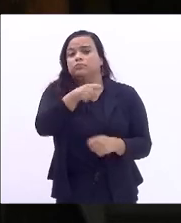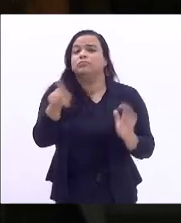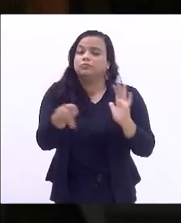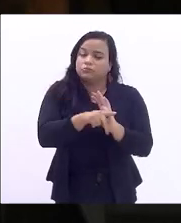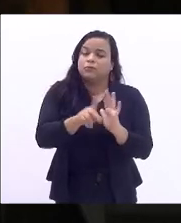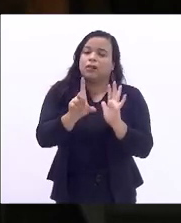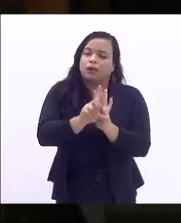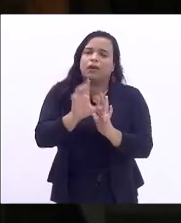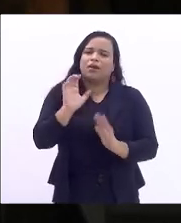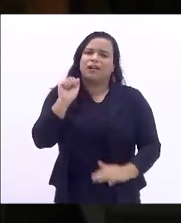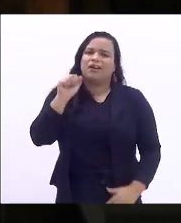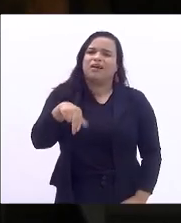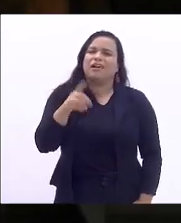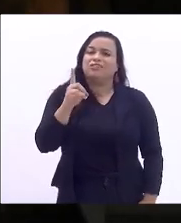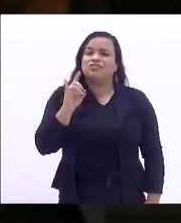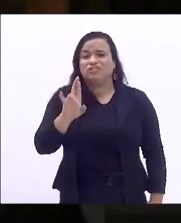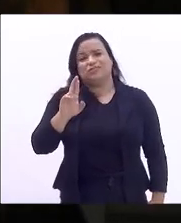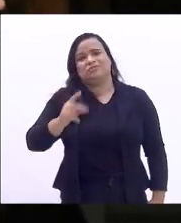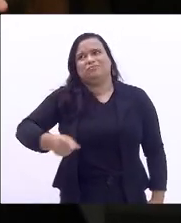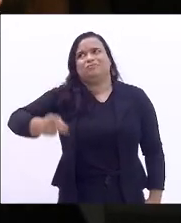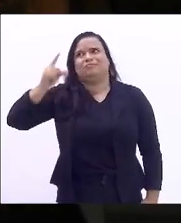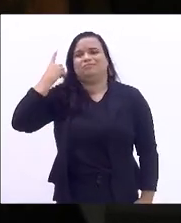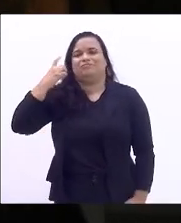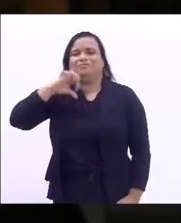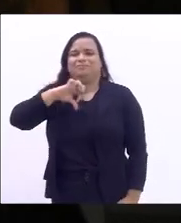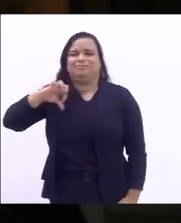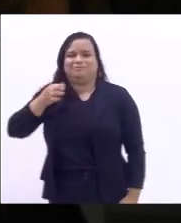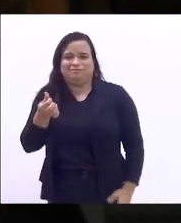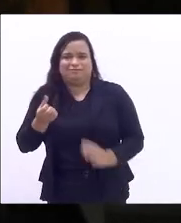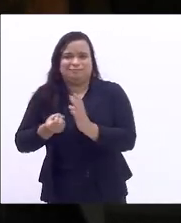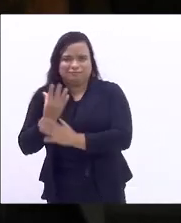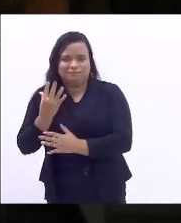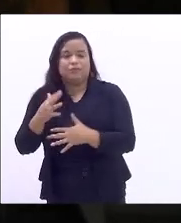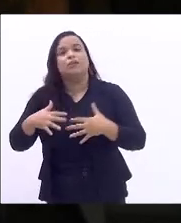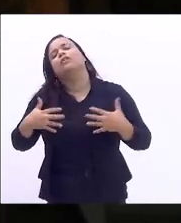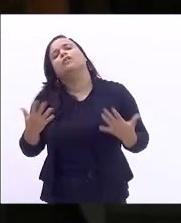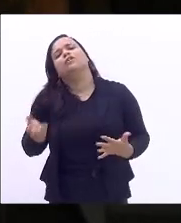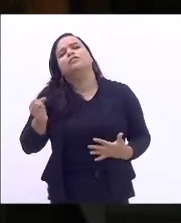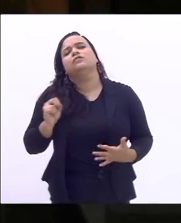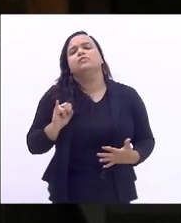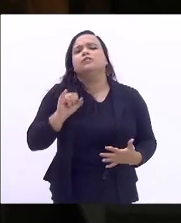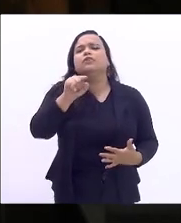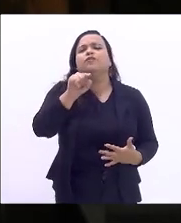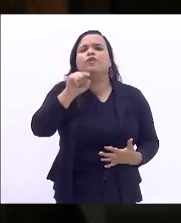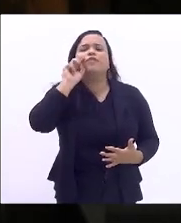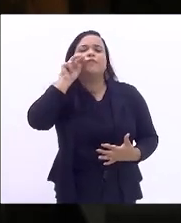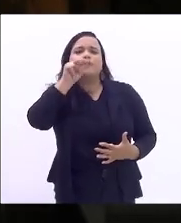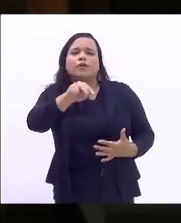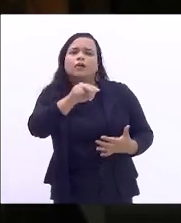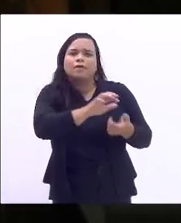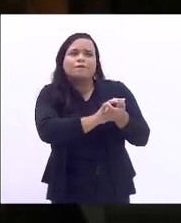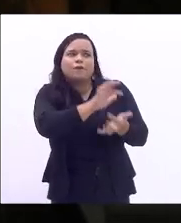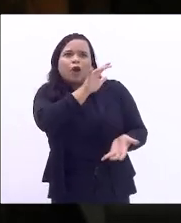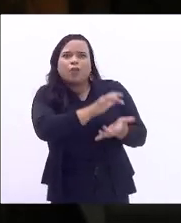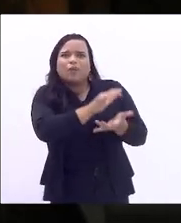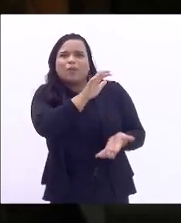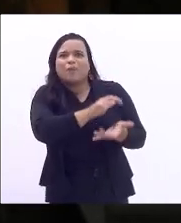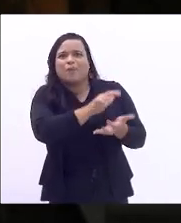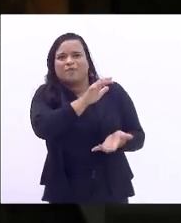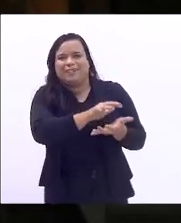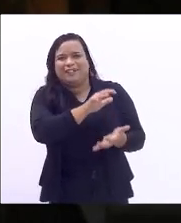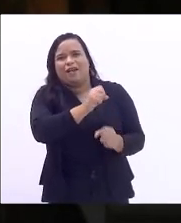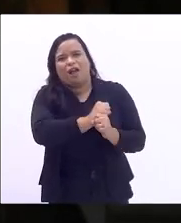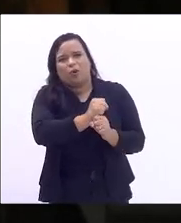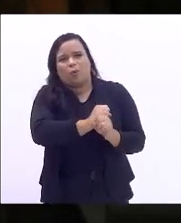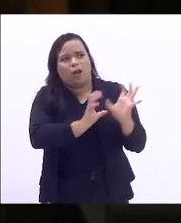kandir e se você pegar o volume Total anual